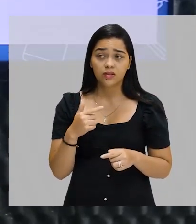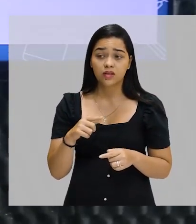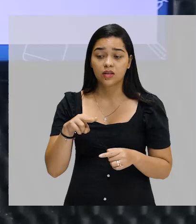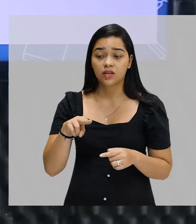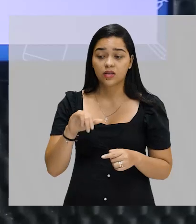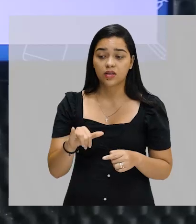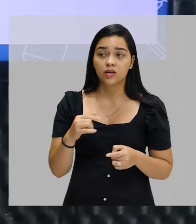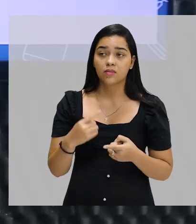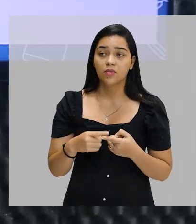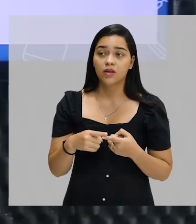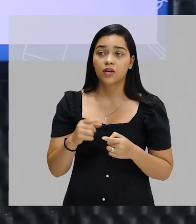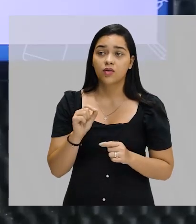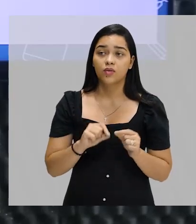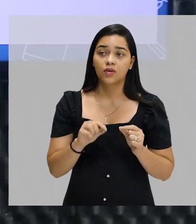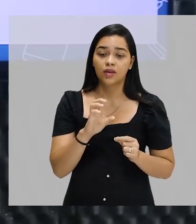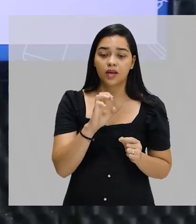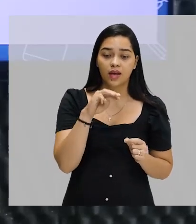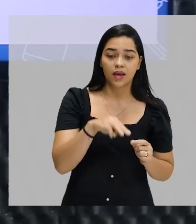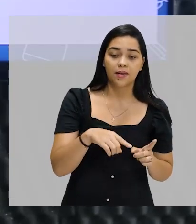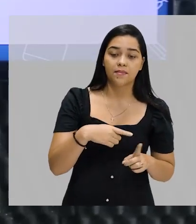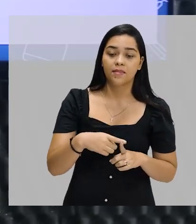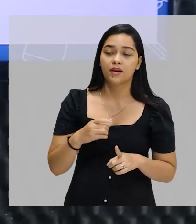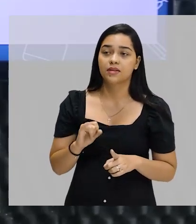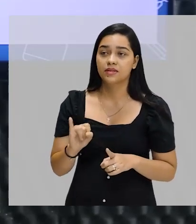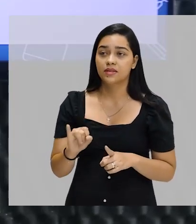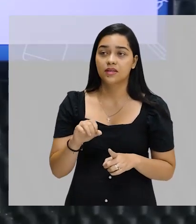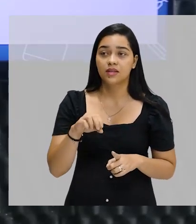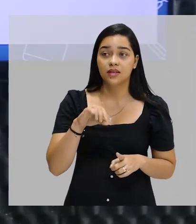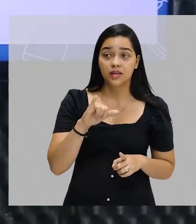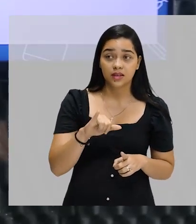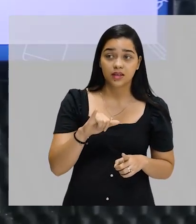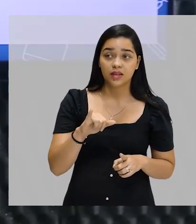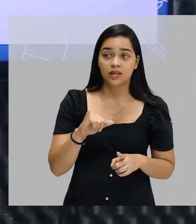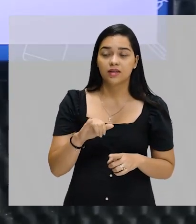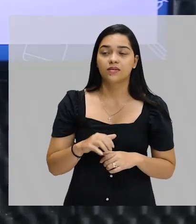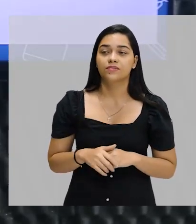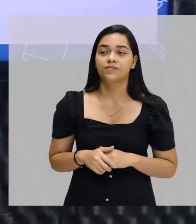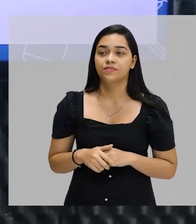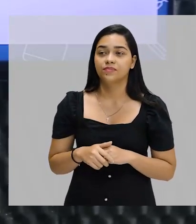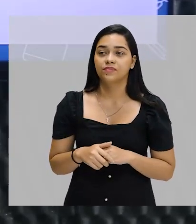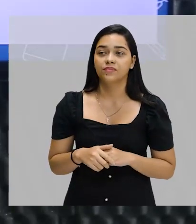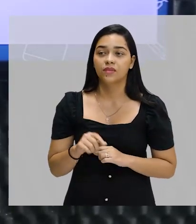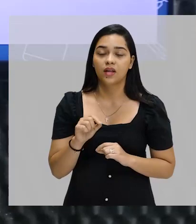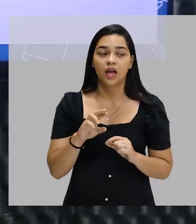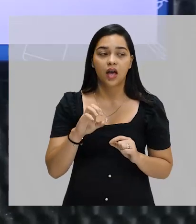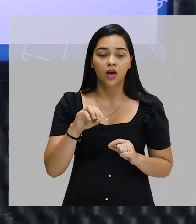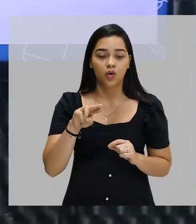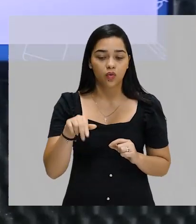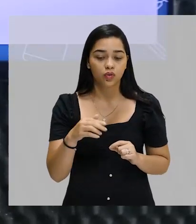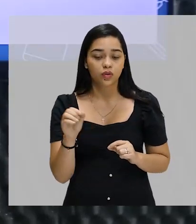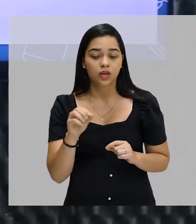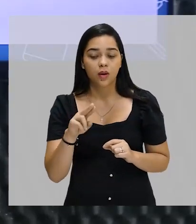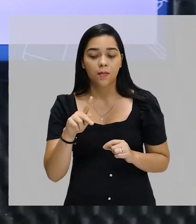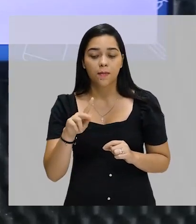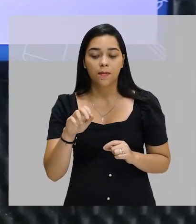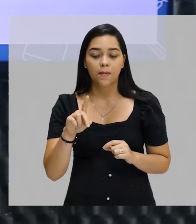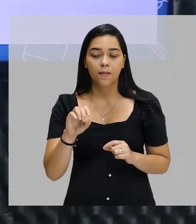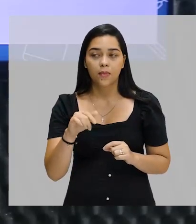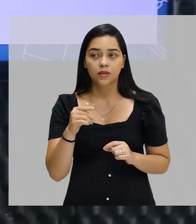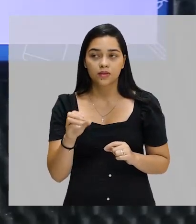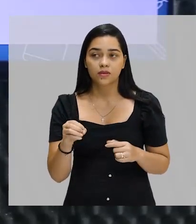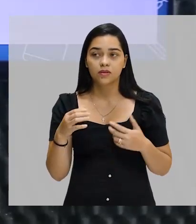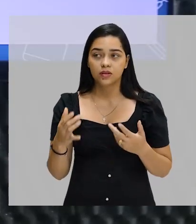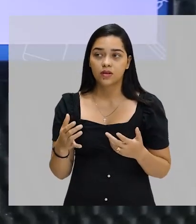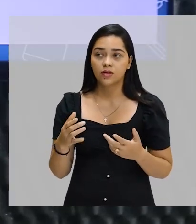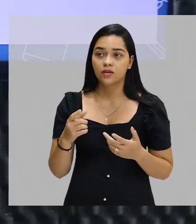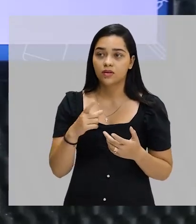ni. Porque seria em mais i. E é conjunção e não é preposição. Então,